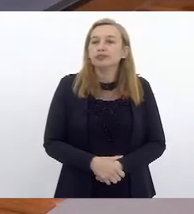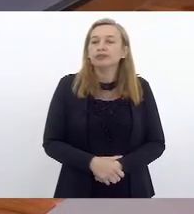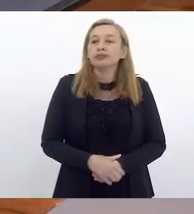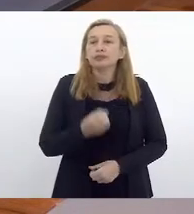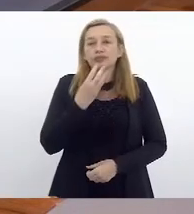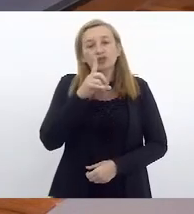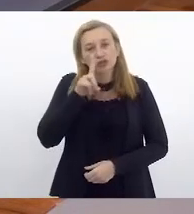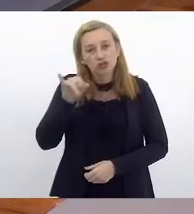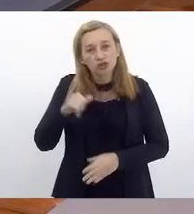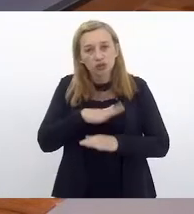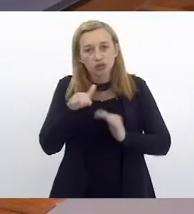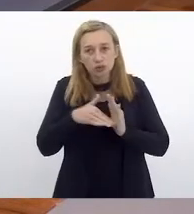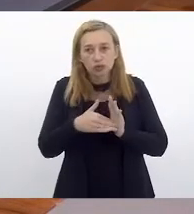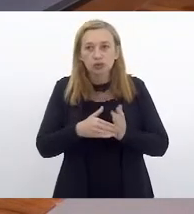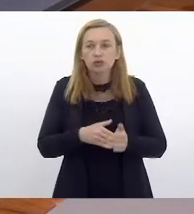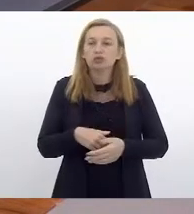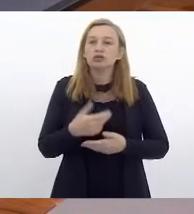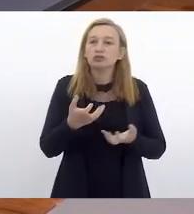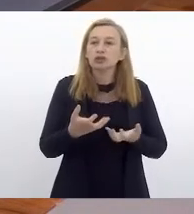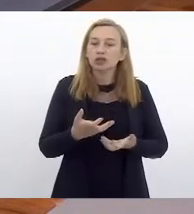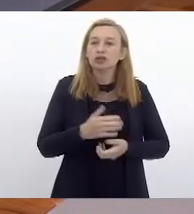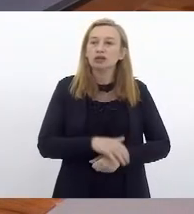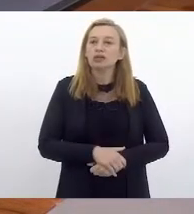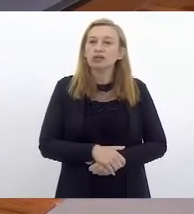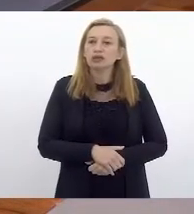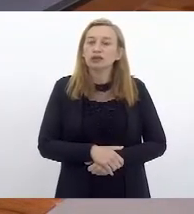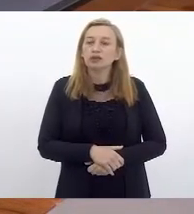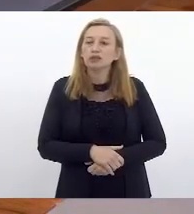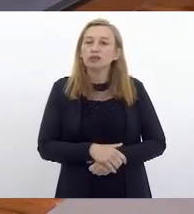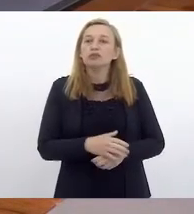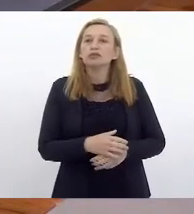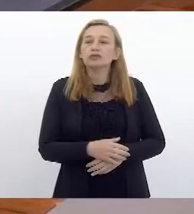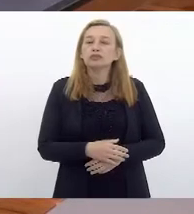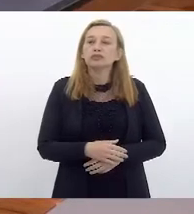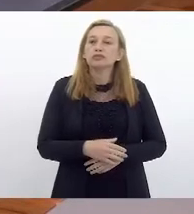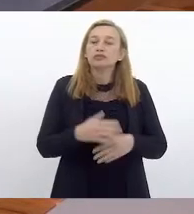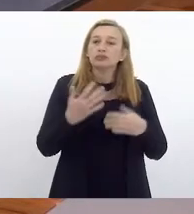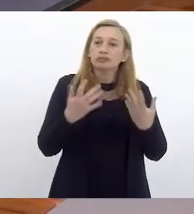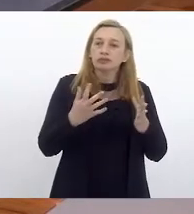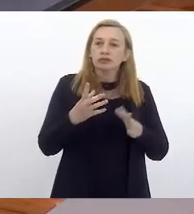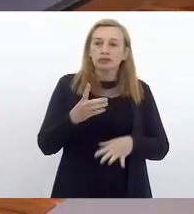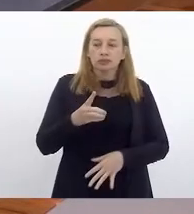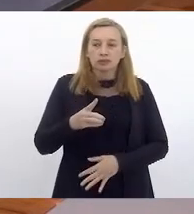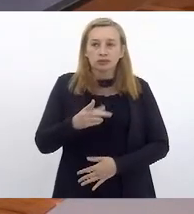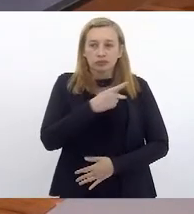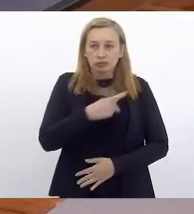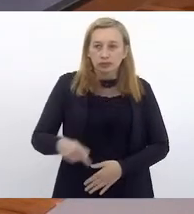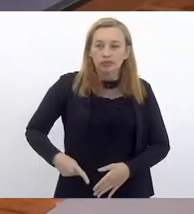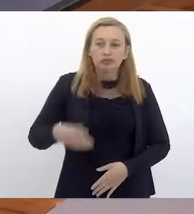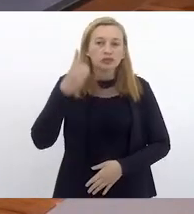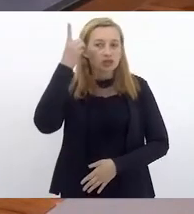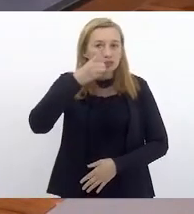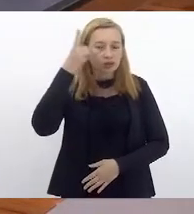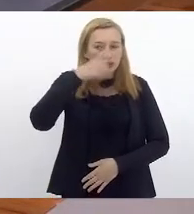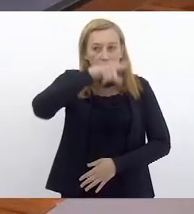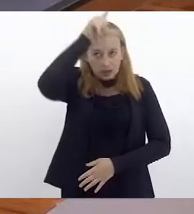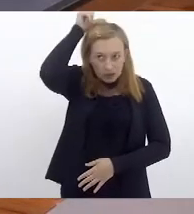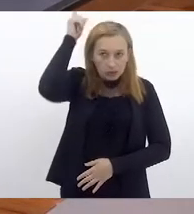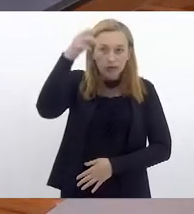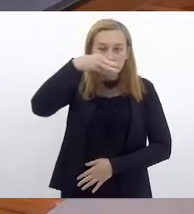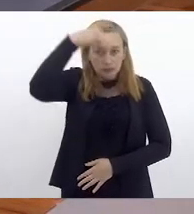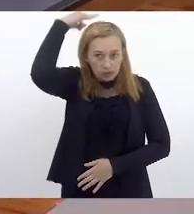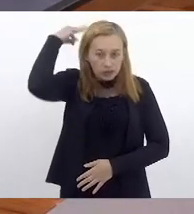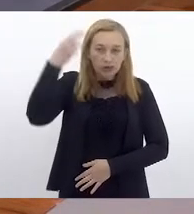Bom dia a todas e todos. Eu quero cumprimentar aqui o nosso presidente, deputado Luiz Paulo, deputado Márcio Pacheco,